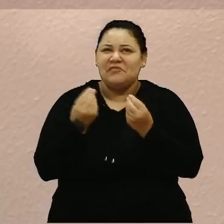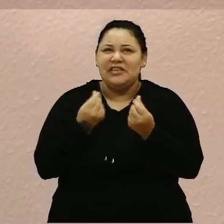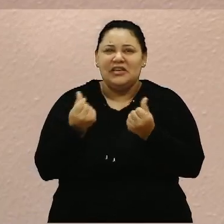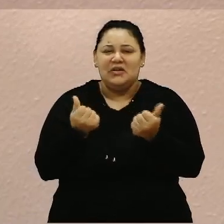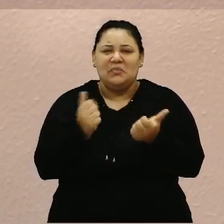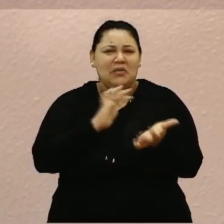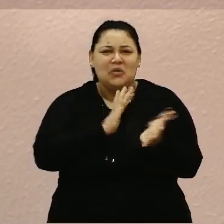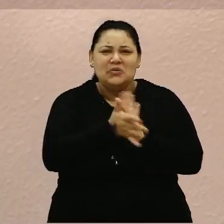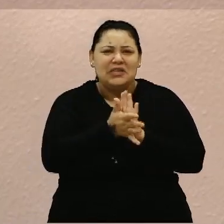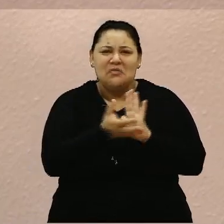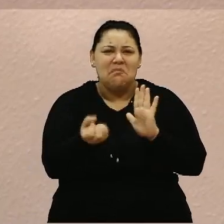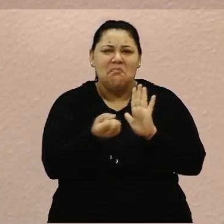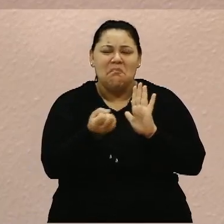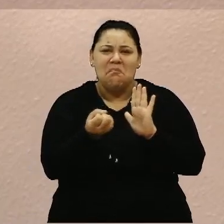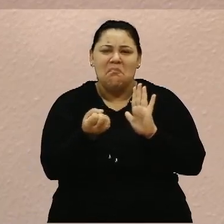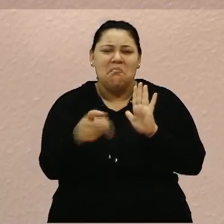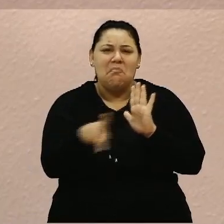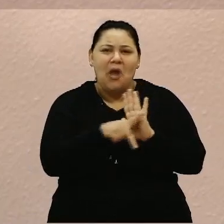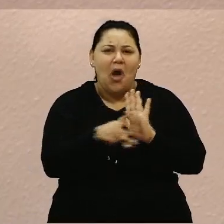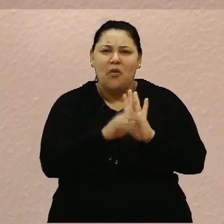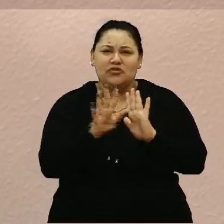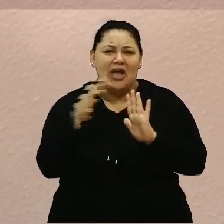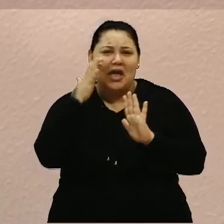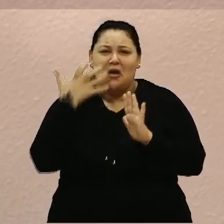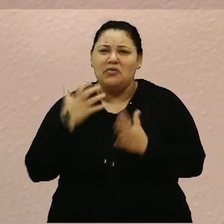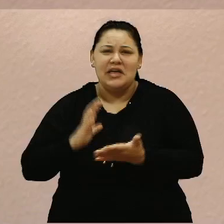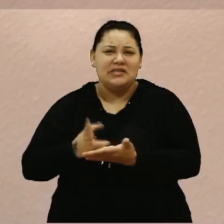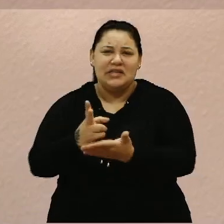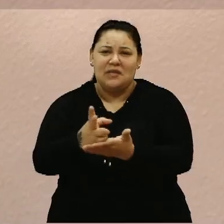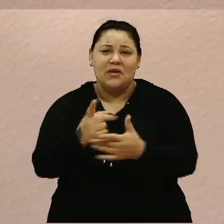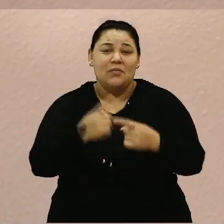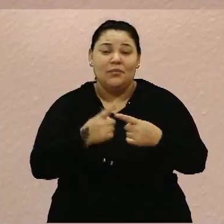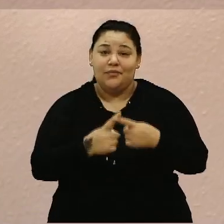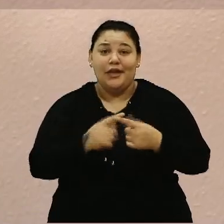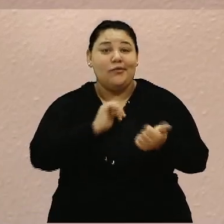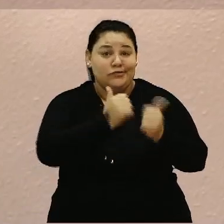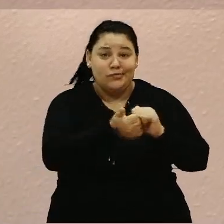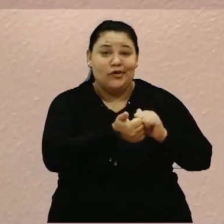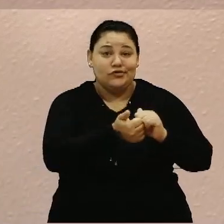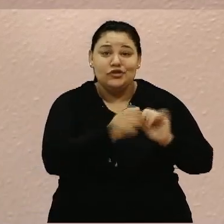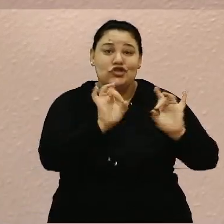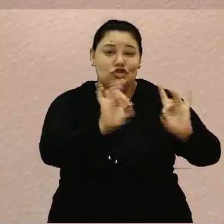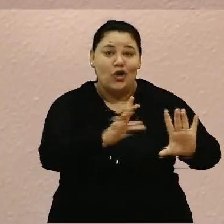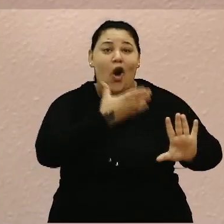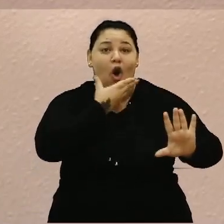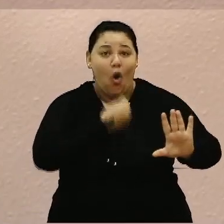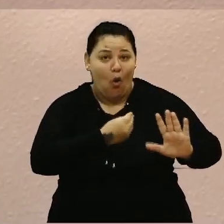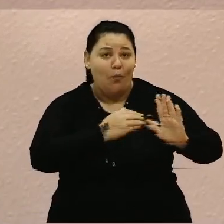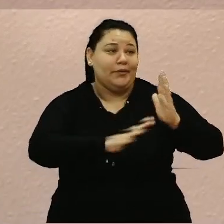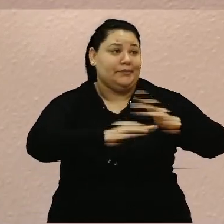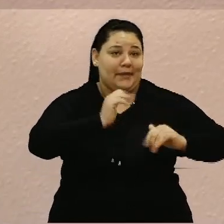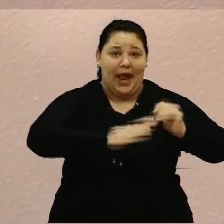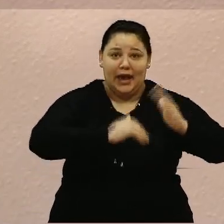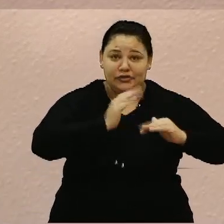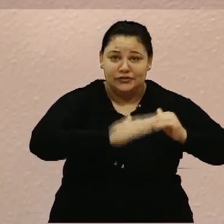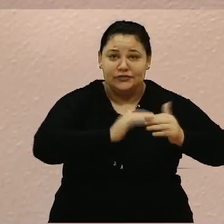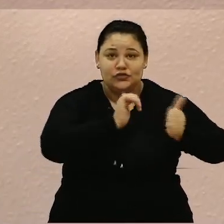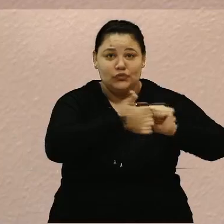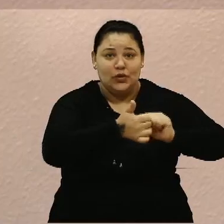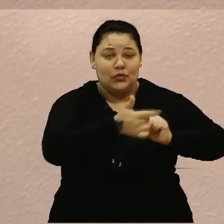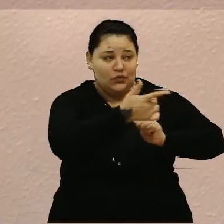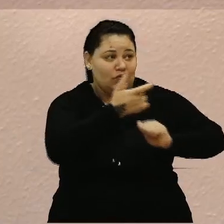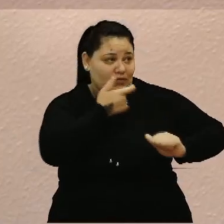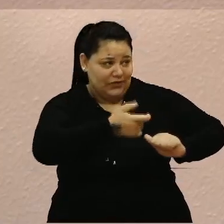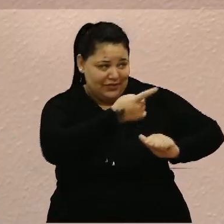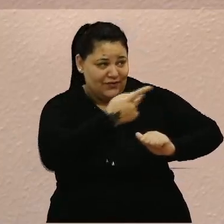histórico, porque é um esporte que majoritariamente foi praticado pelos homens, né? O vereador Cristiano Becker trouxe outro dia que nós tivemos um jogo aqui e